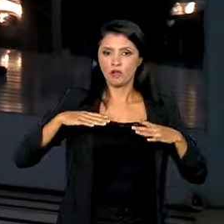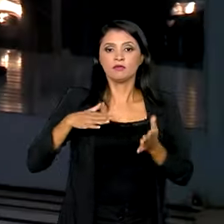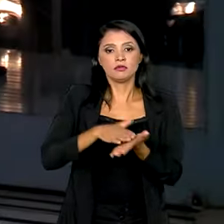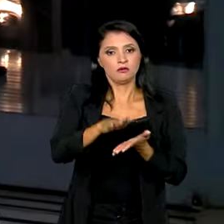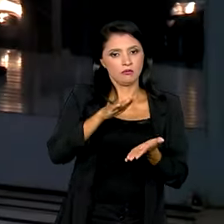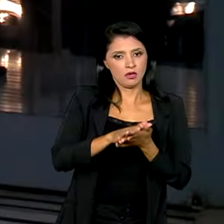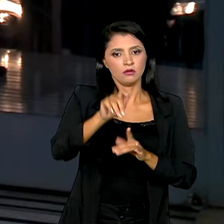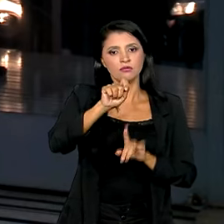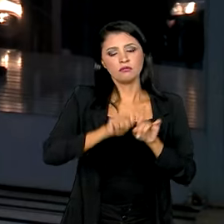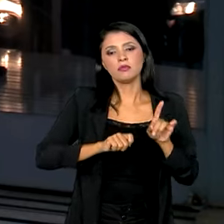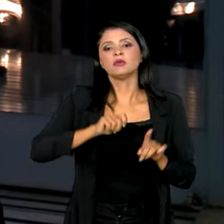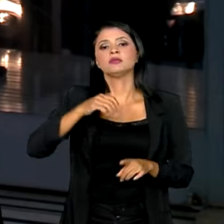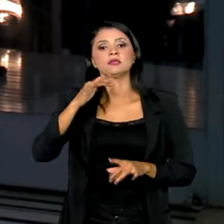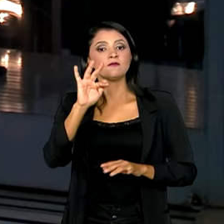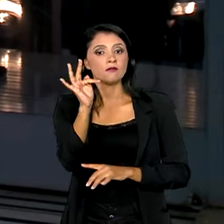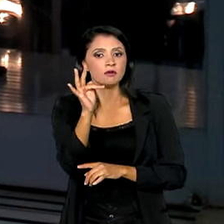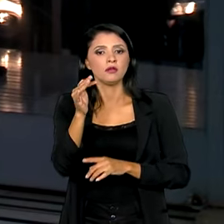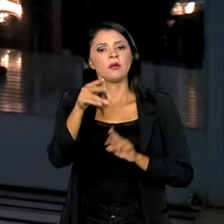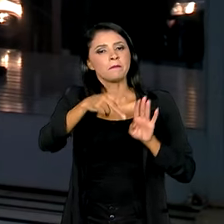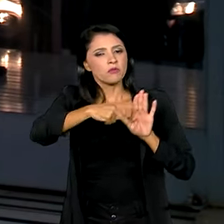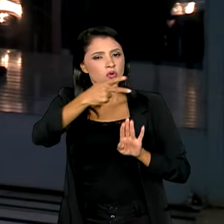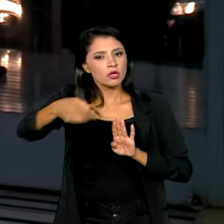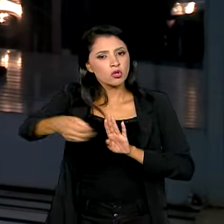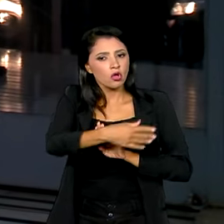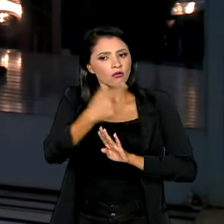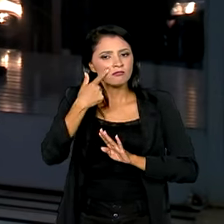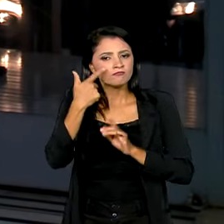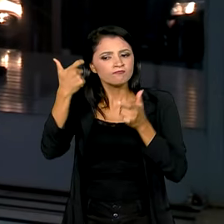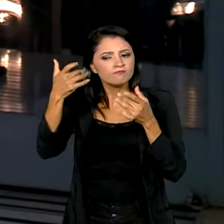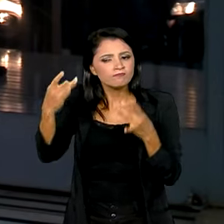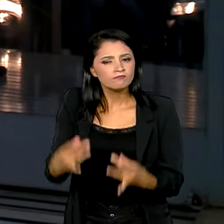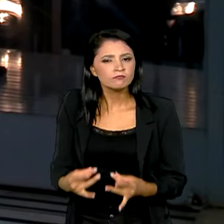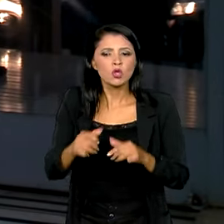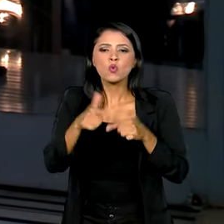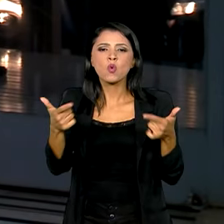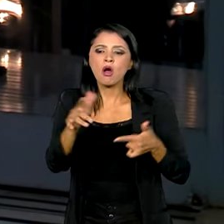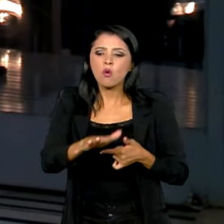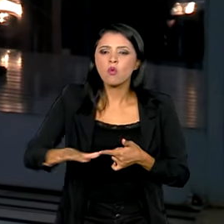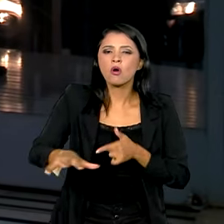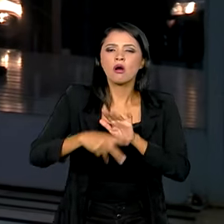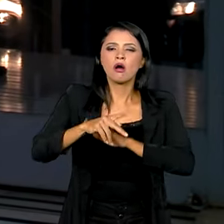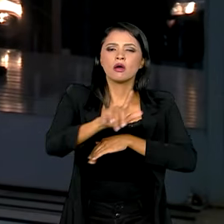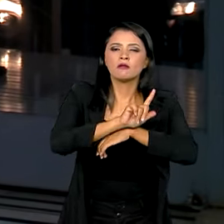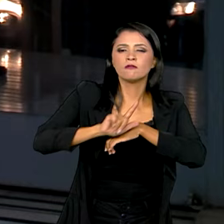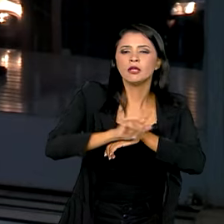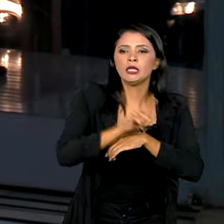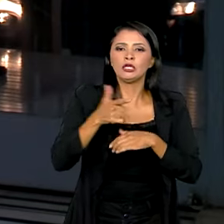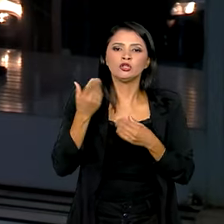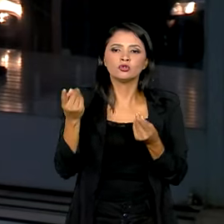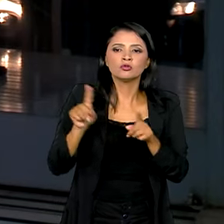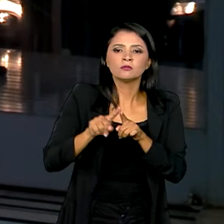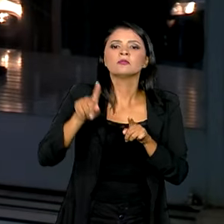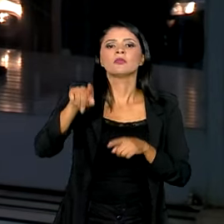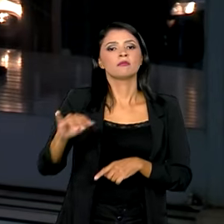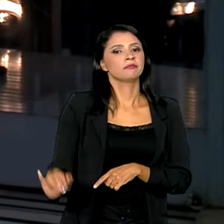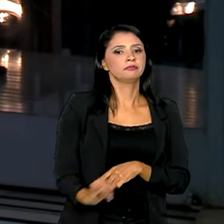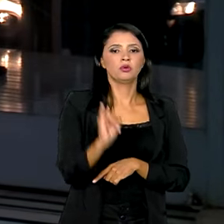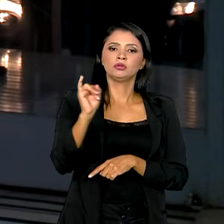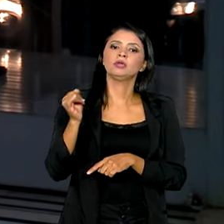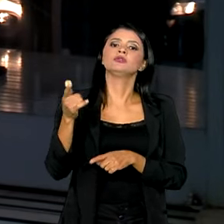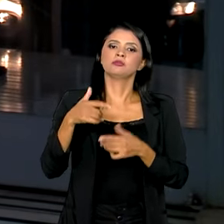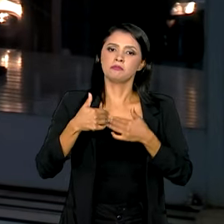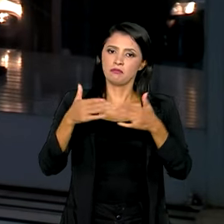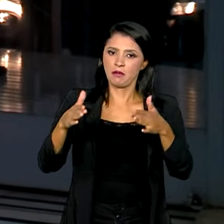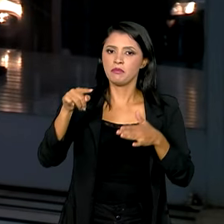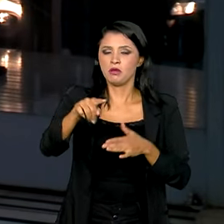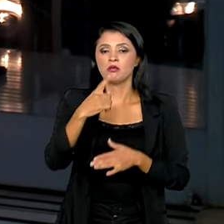fevereiro. A nova portaria vai especificar quais áreas do comércio de varejo e atacado serão excepcionais para o funcionamento nos feriados